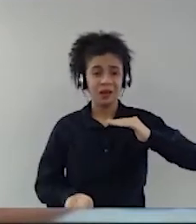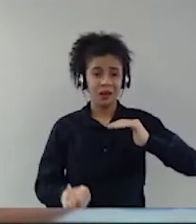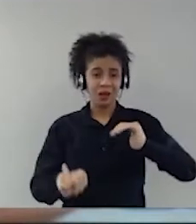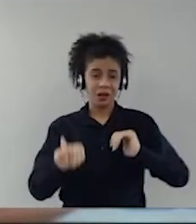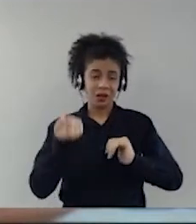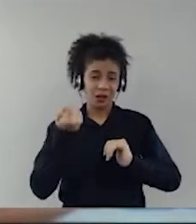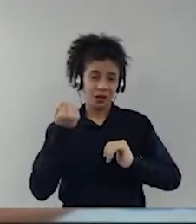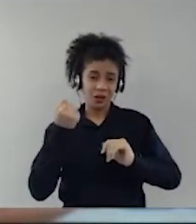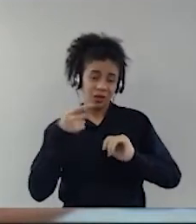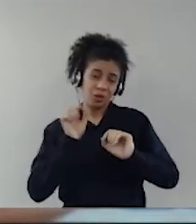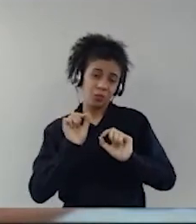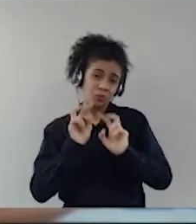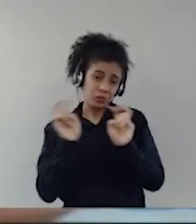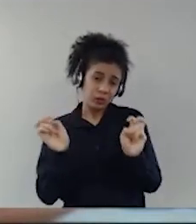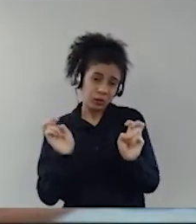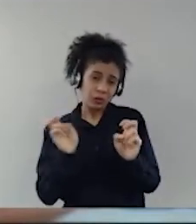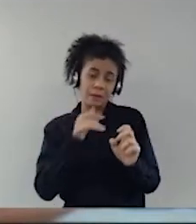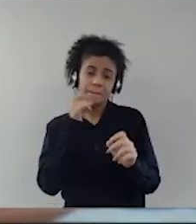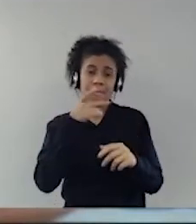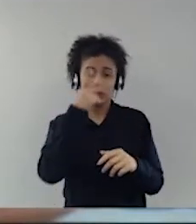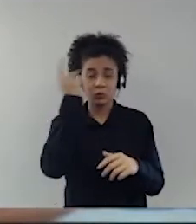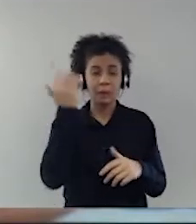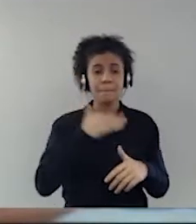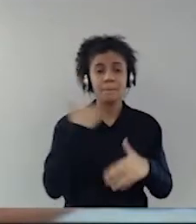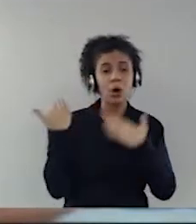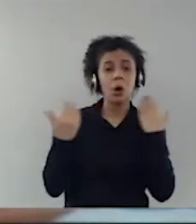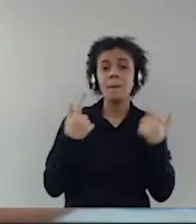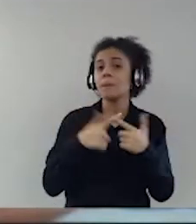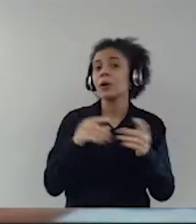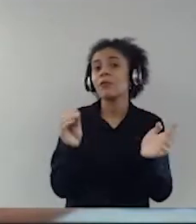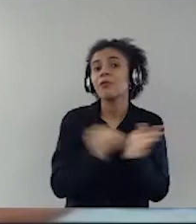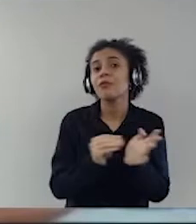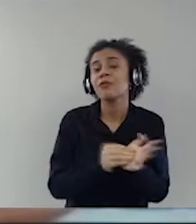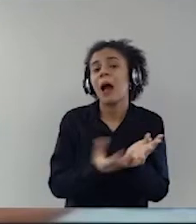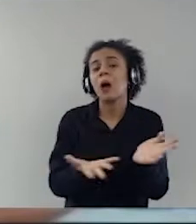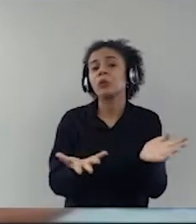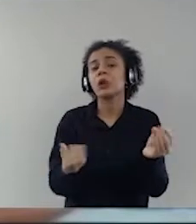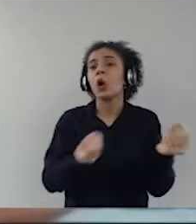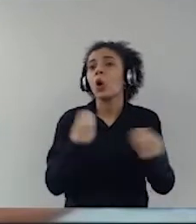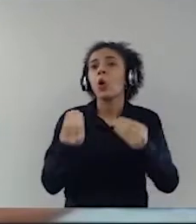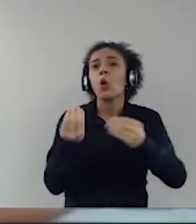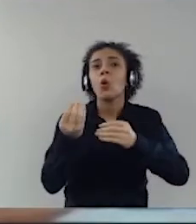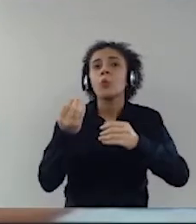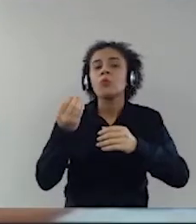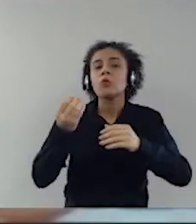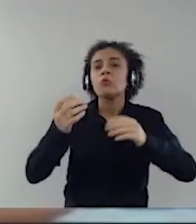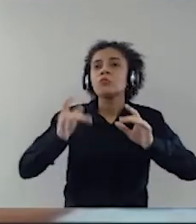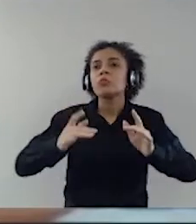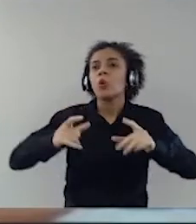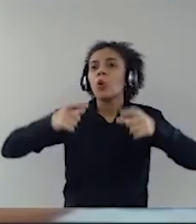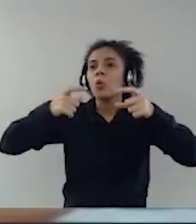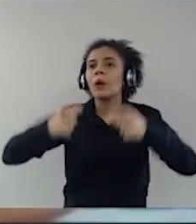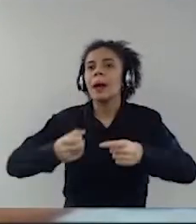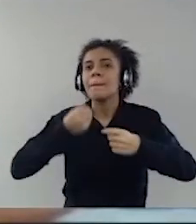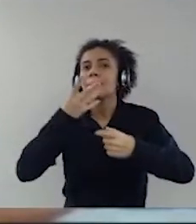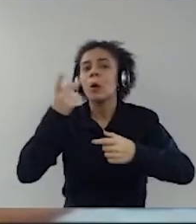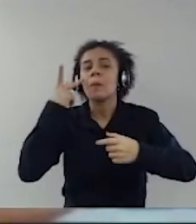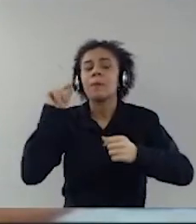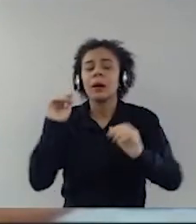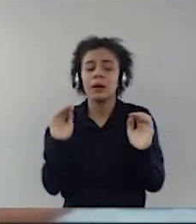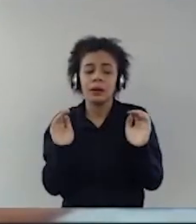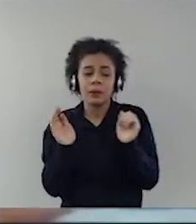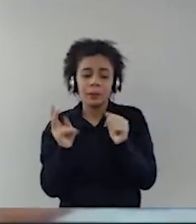questão das mortes por falta de melhor estrutura hospitalar ou por impossibilidade de se fazer um isolamento